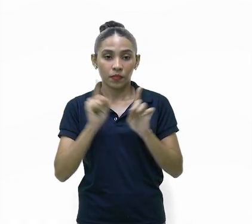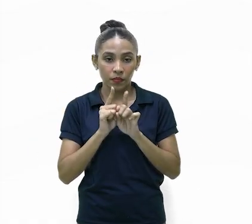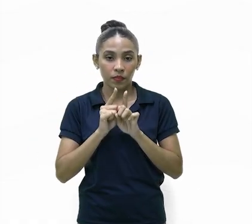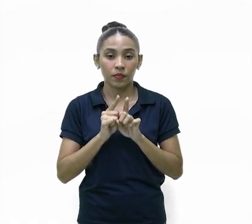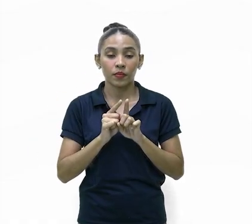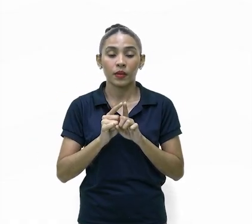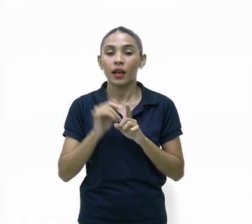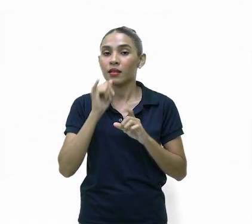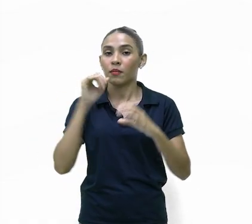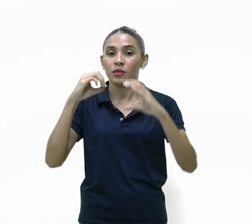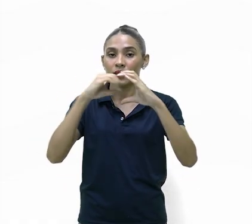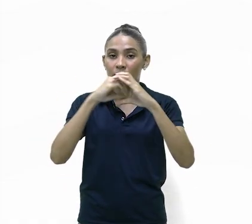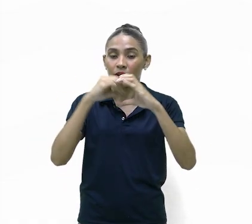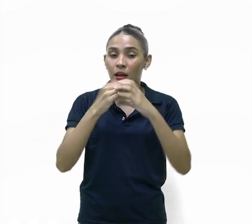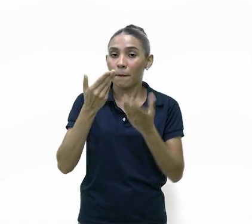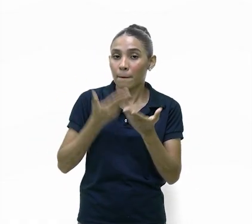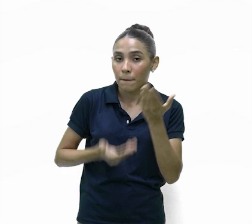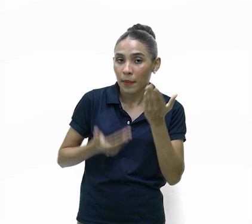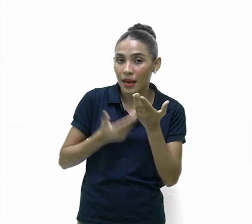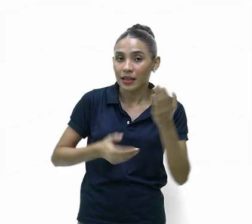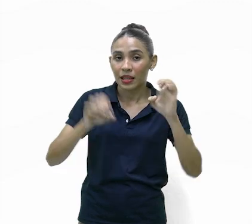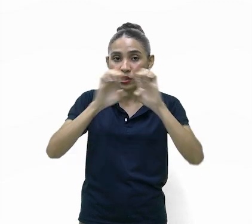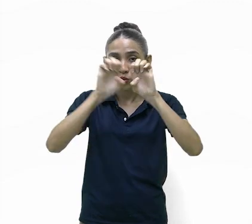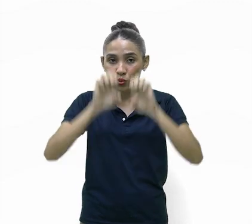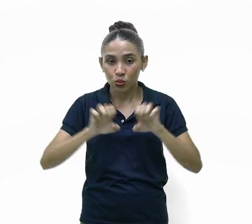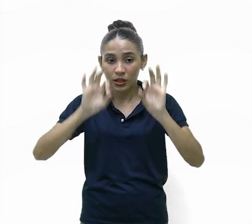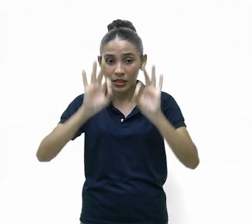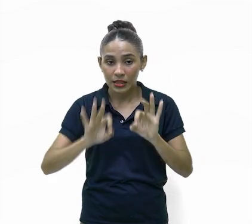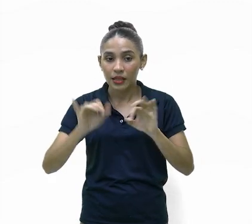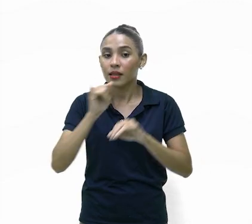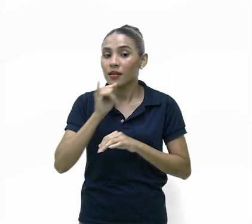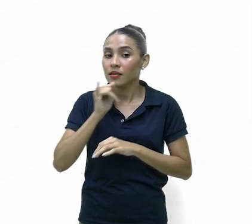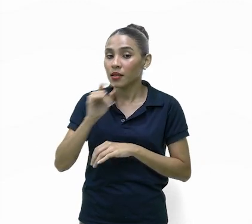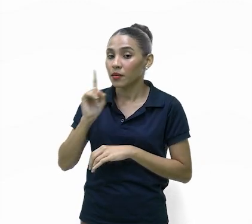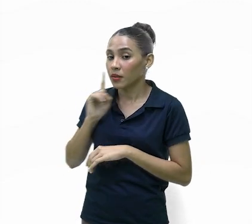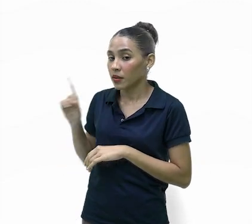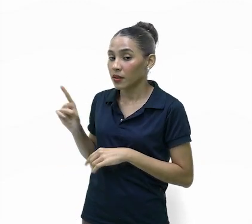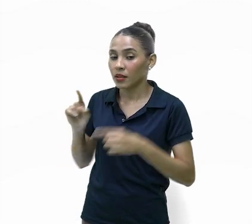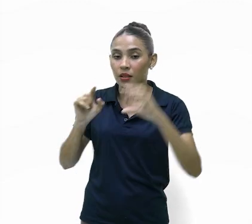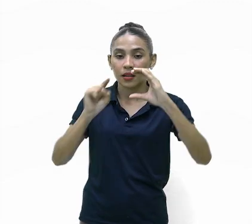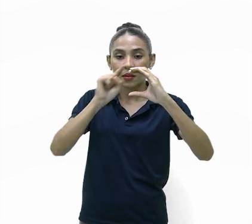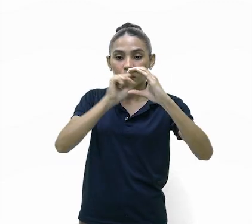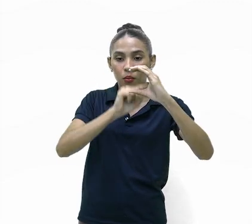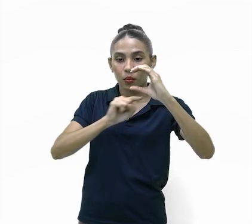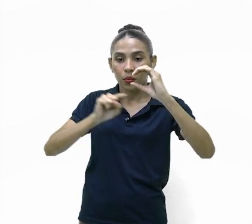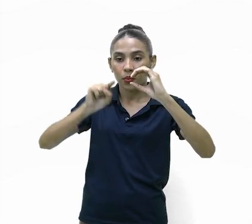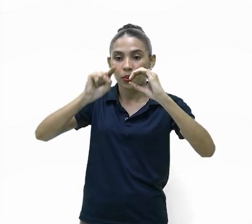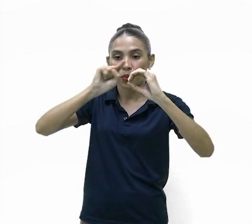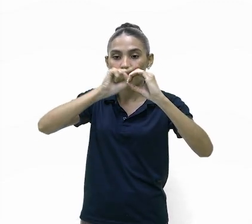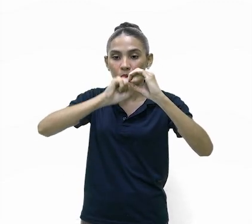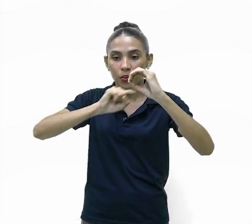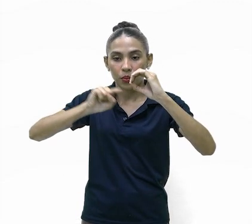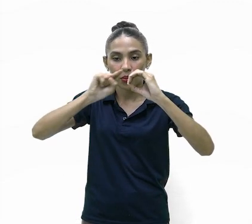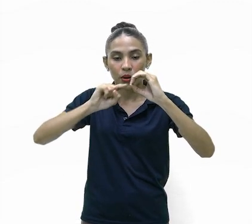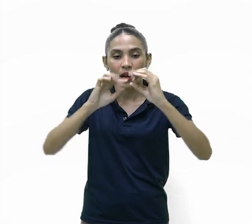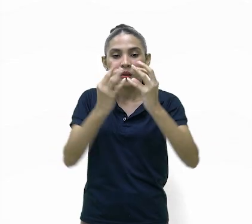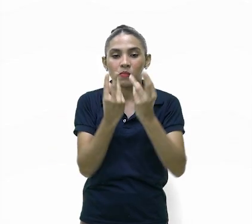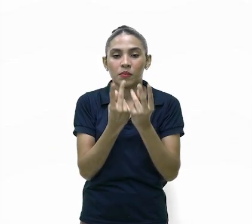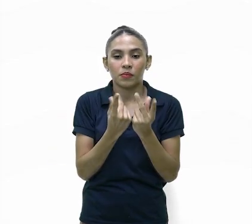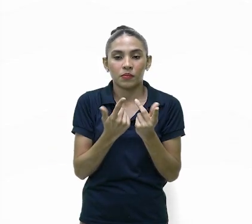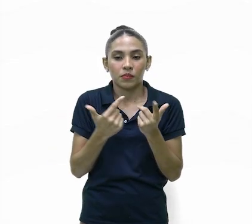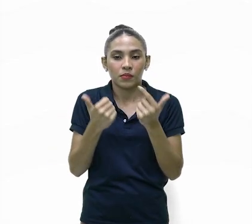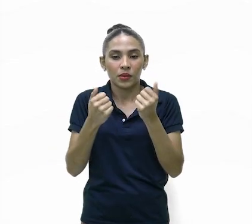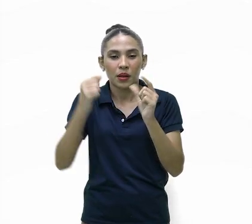as hemácias perdem o seu formato normal, né, que é esse formato cilíndrico e achatado, e adquirem a forma